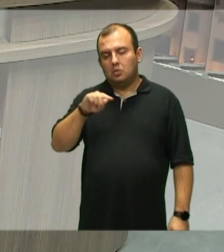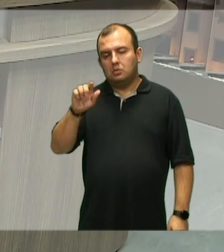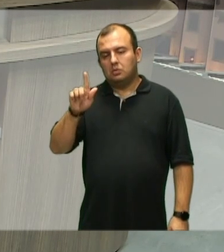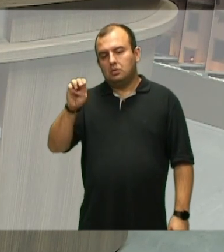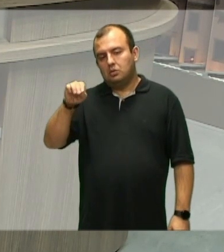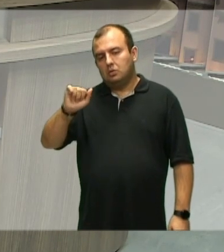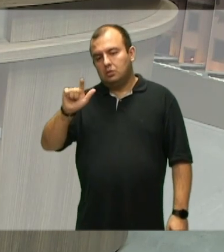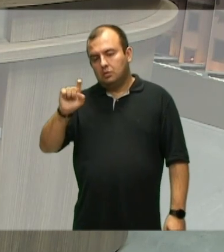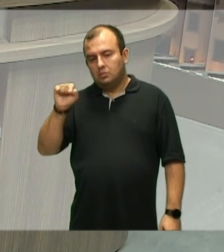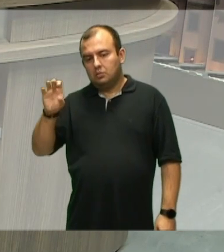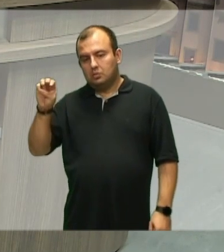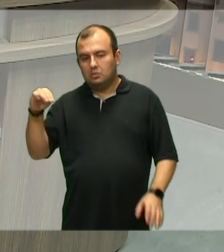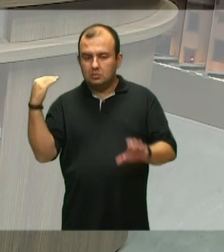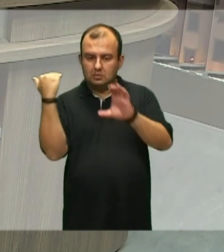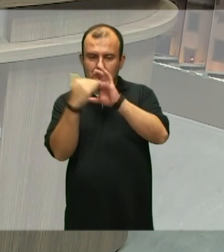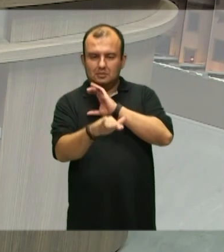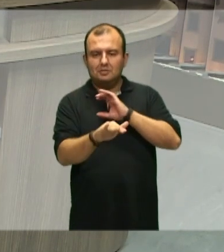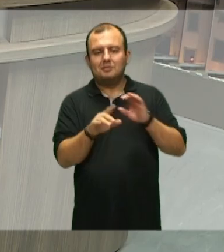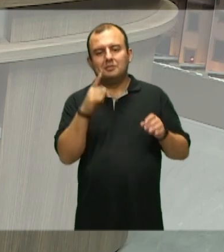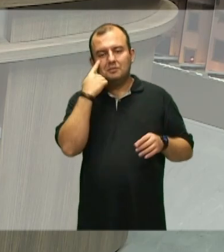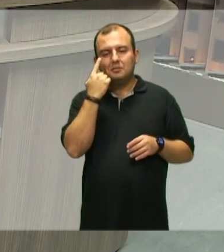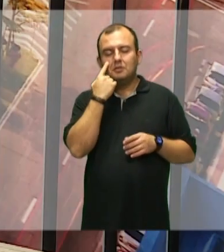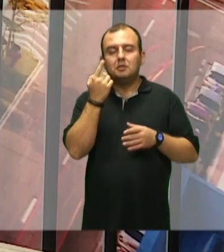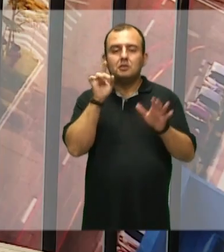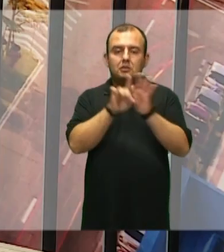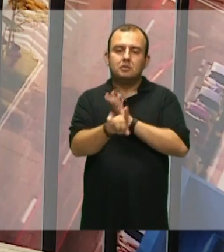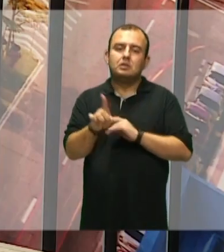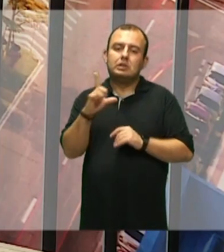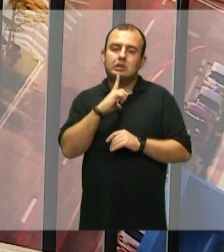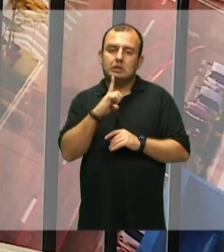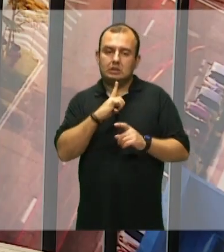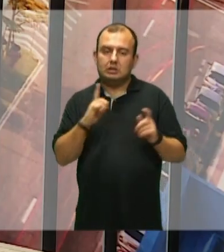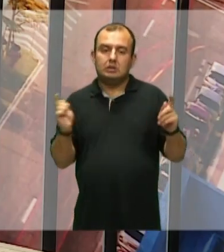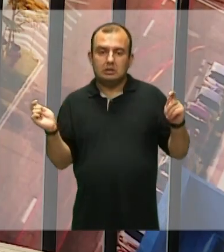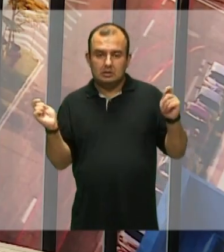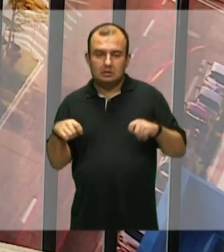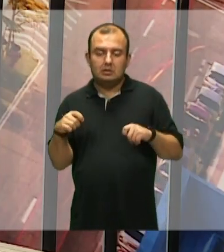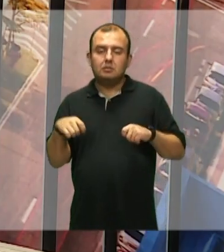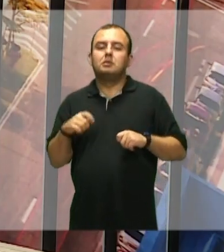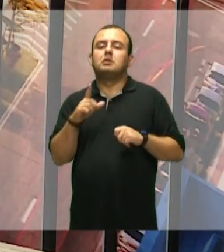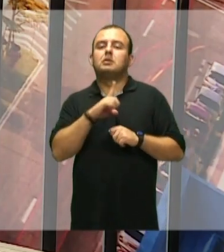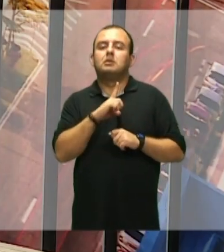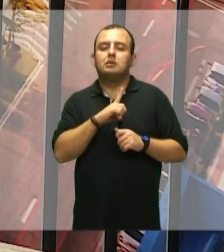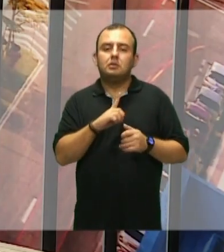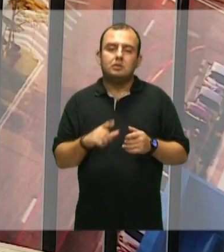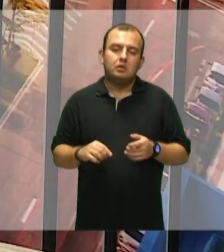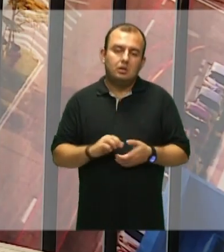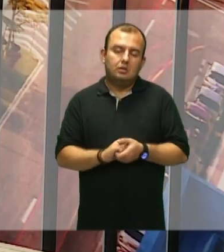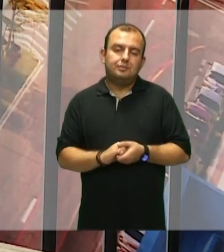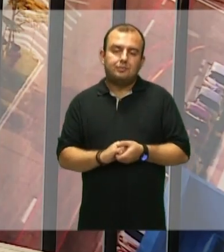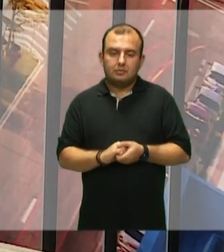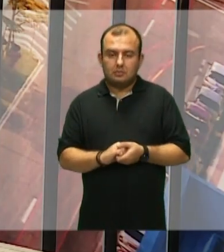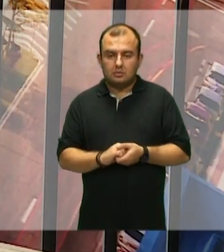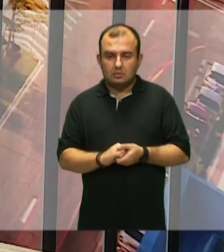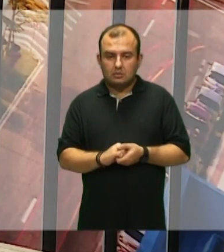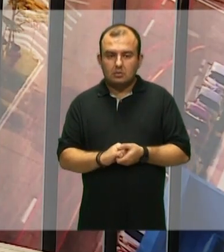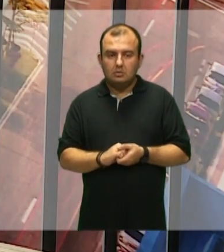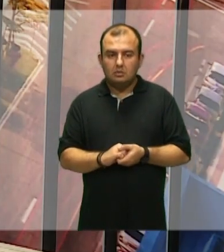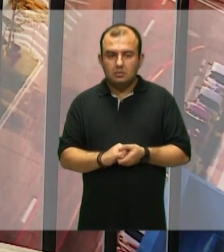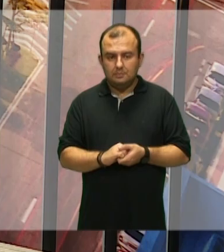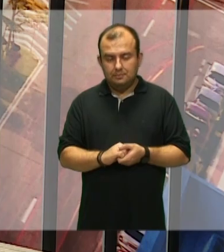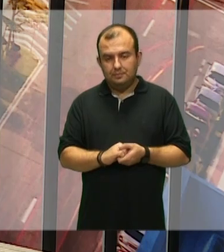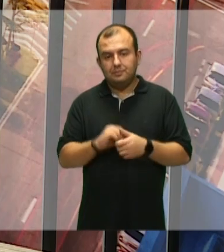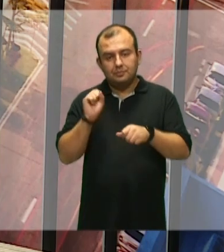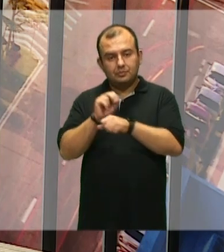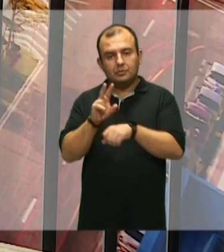daluz67@gmail.com e pergunta para ela ali, para Denise, se ainda tem possibilidade, né, de pegar